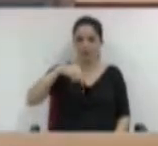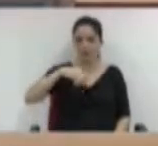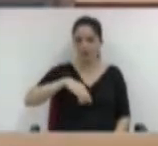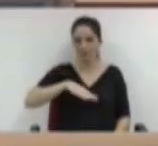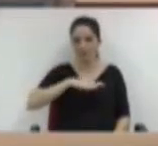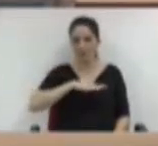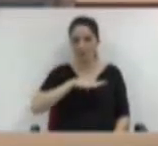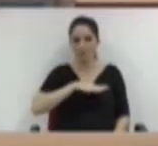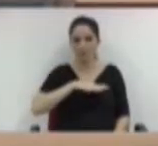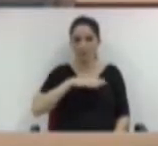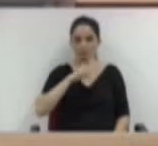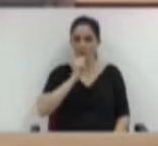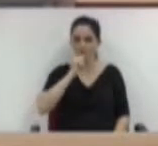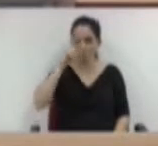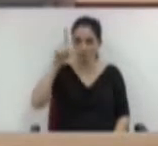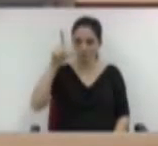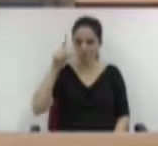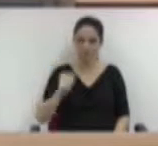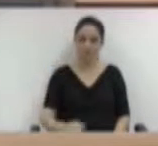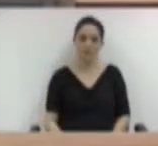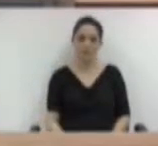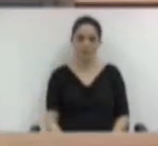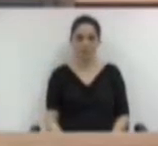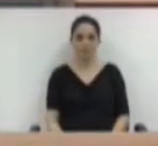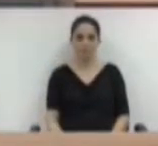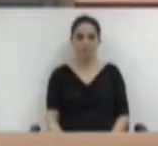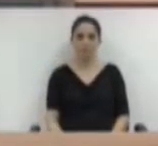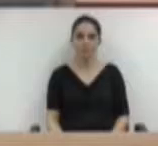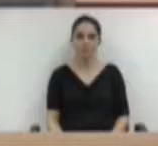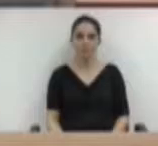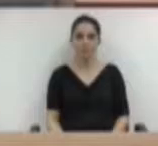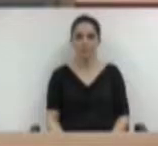Limeira e da outras providências.